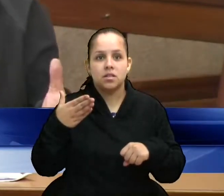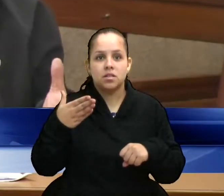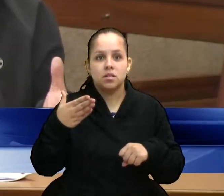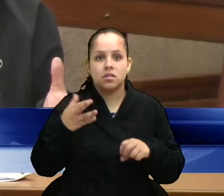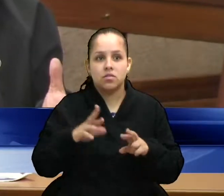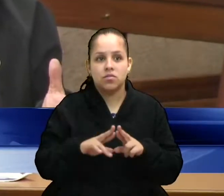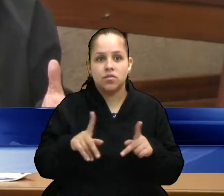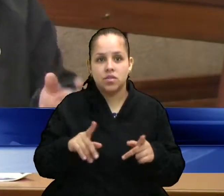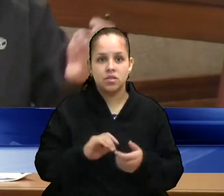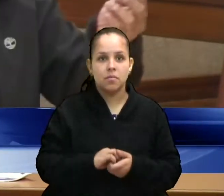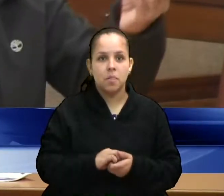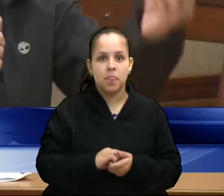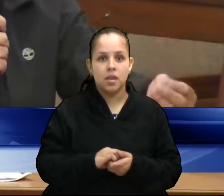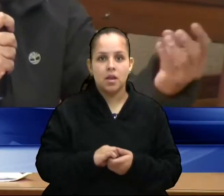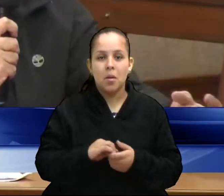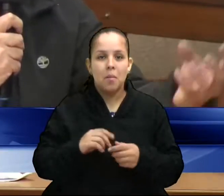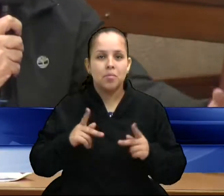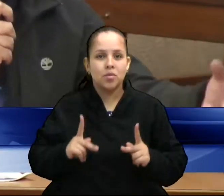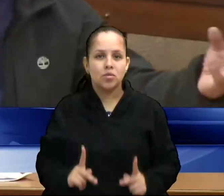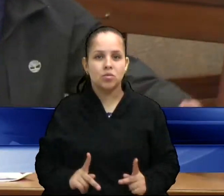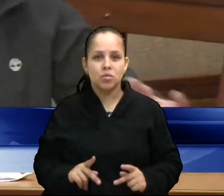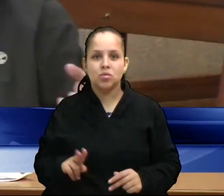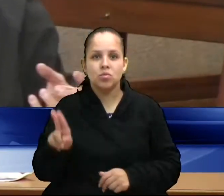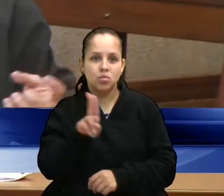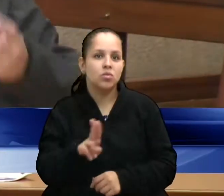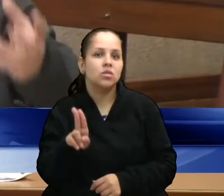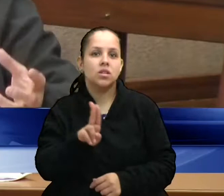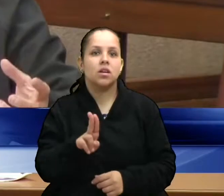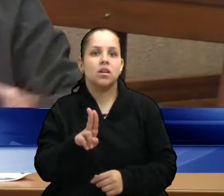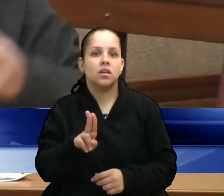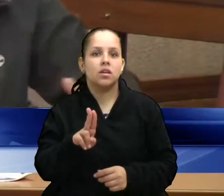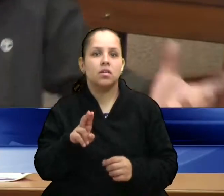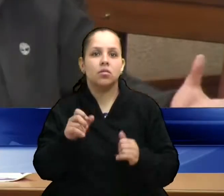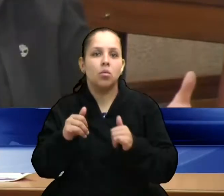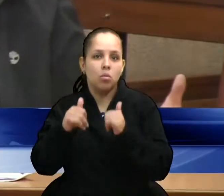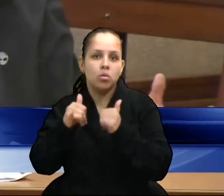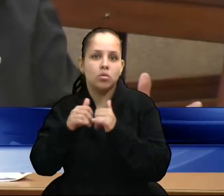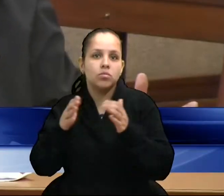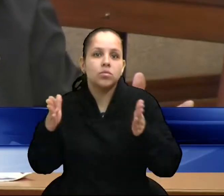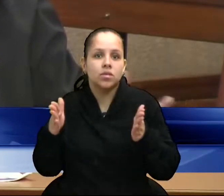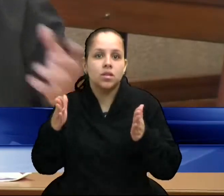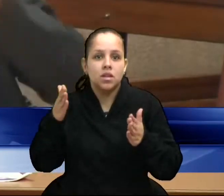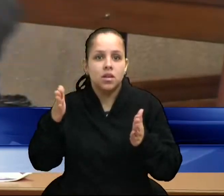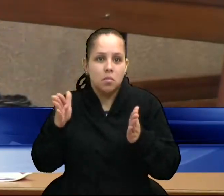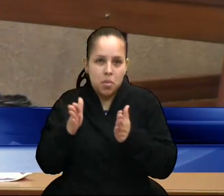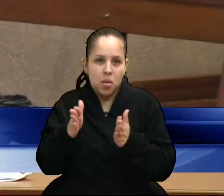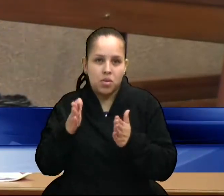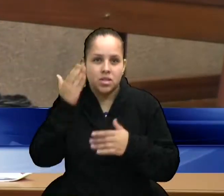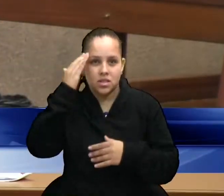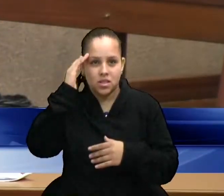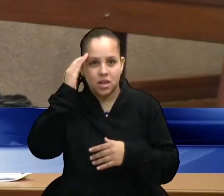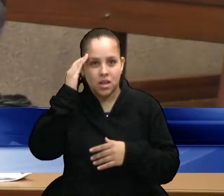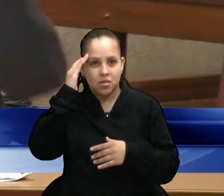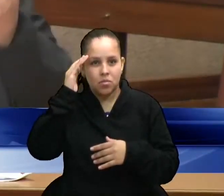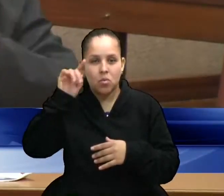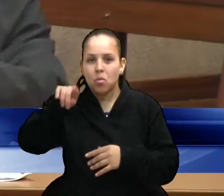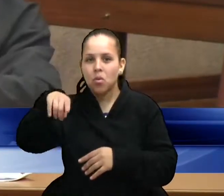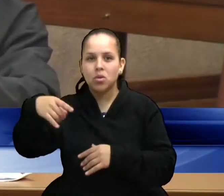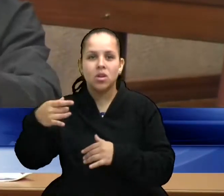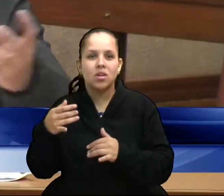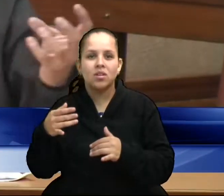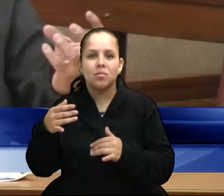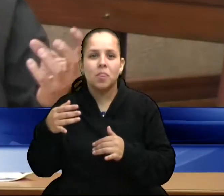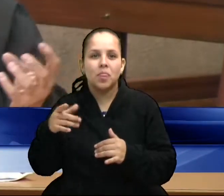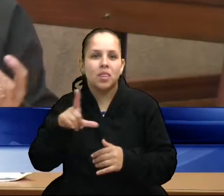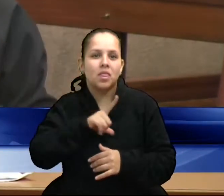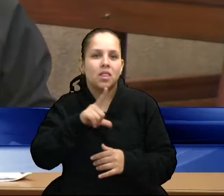táxi. Quem sabe operar o táxi de lotação, o transporte seletivo, é quem operou. Transporte rodoviário é completo, ou seja, tem as